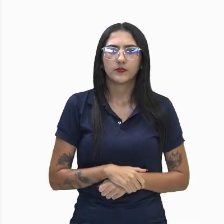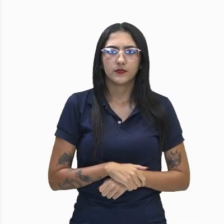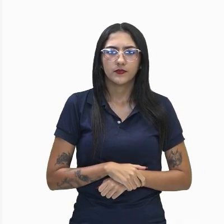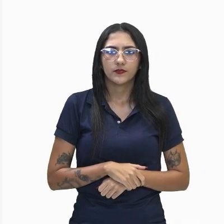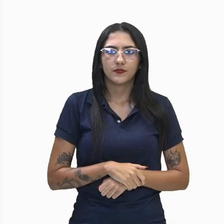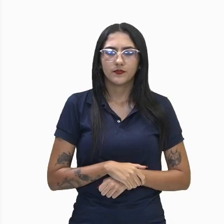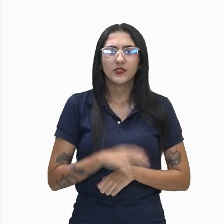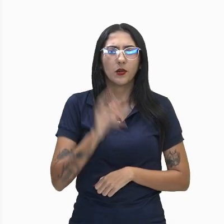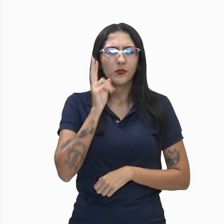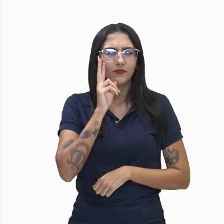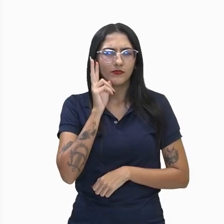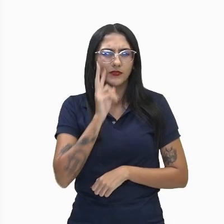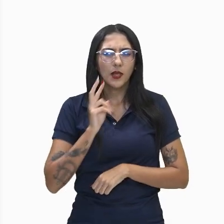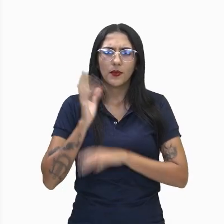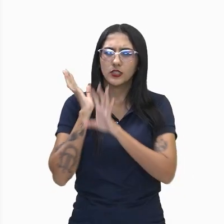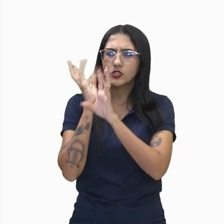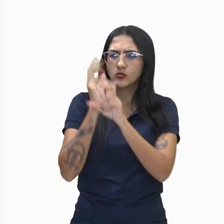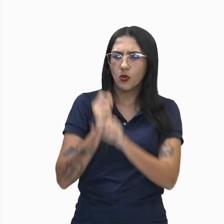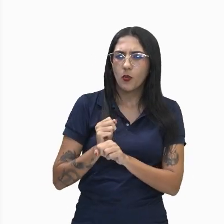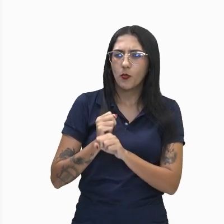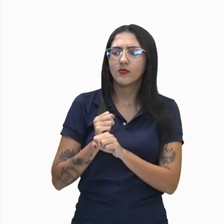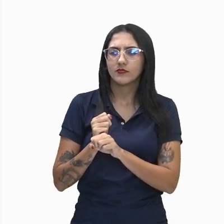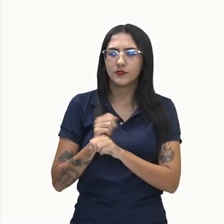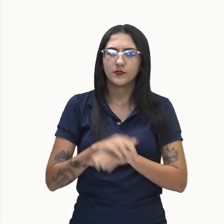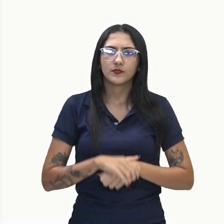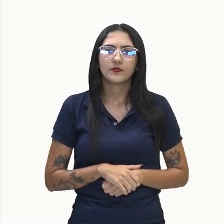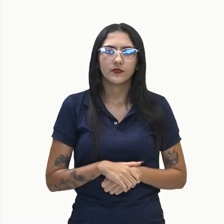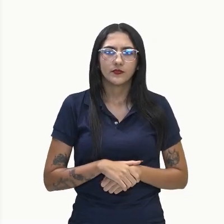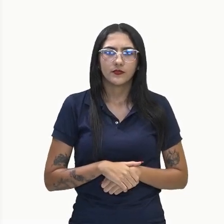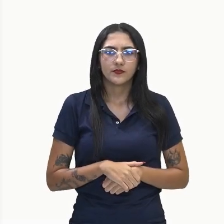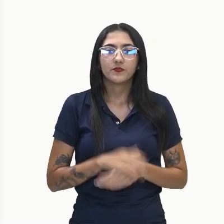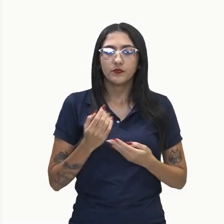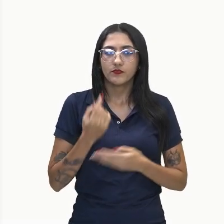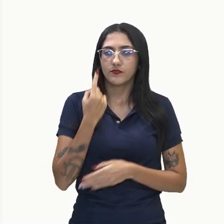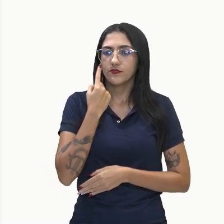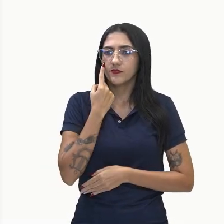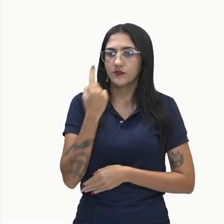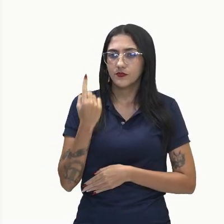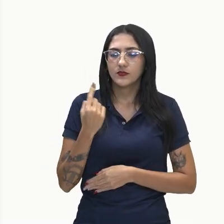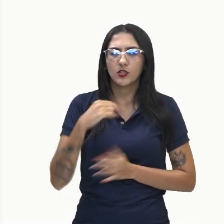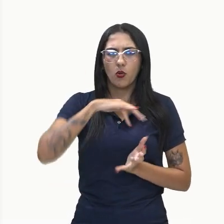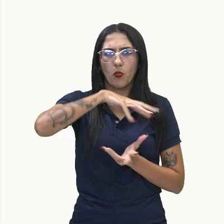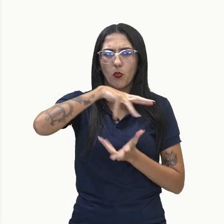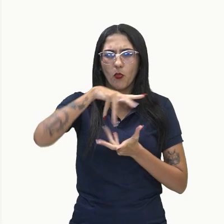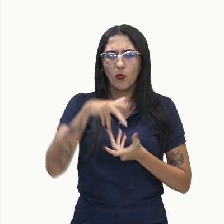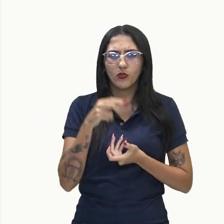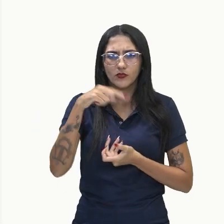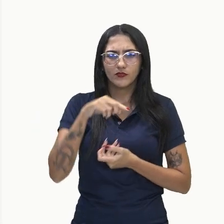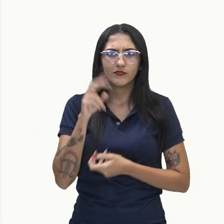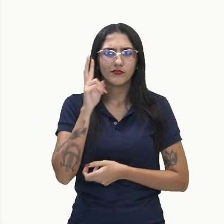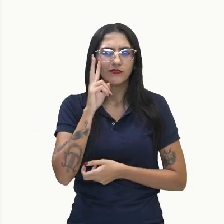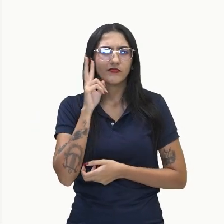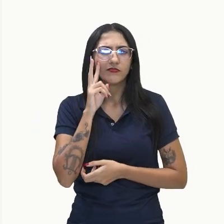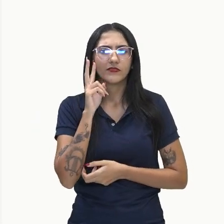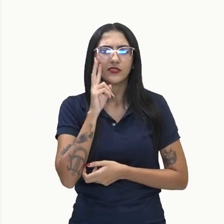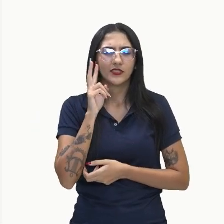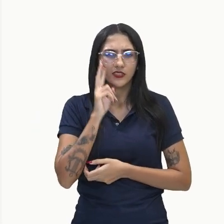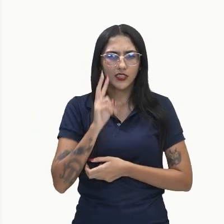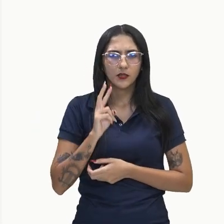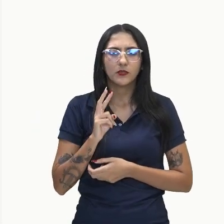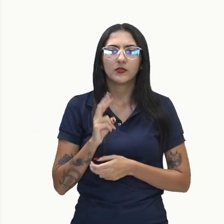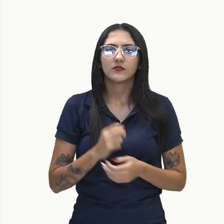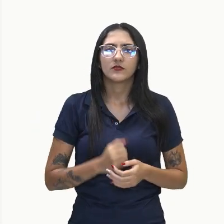iria fazer? Então, aqui, olha, o planeta ele vai ser dividido, vocês lembram disso? Quando a gente fala lá